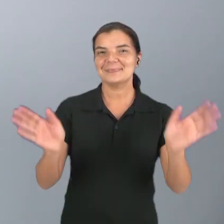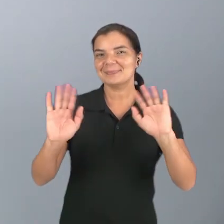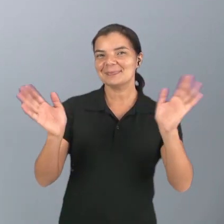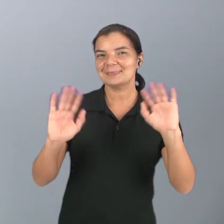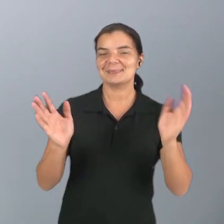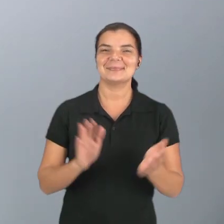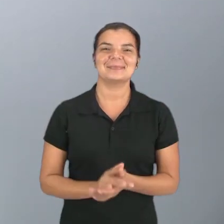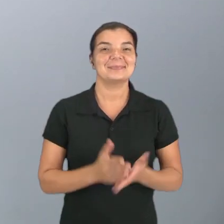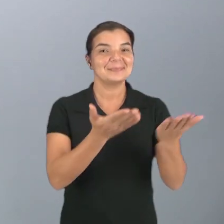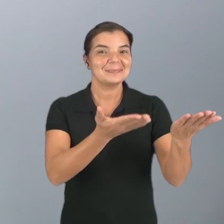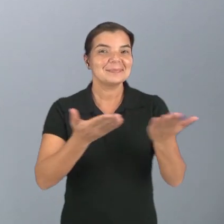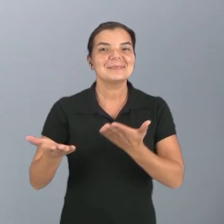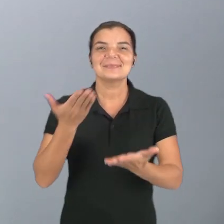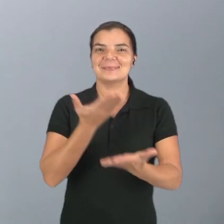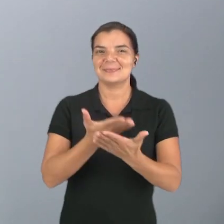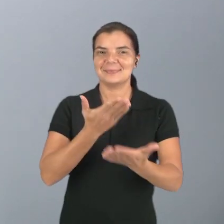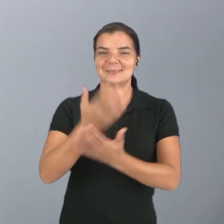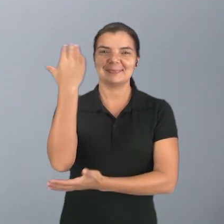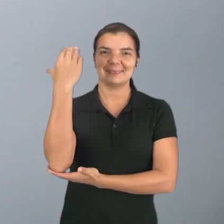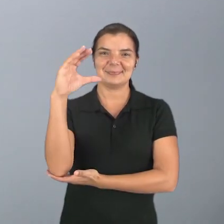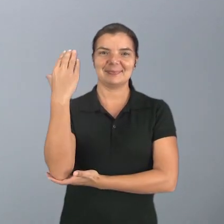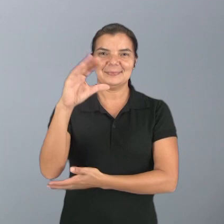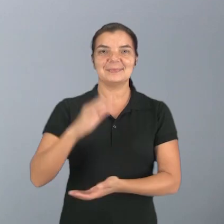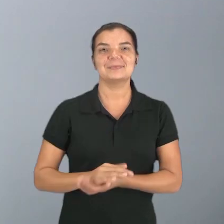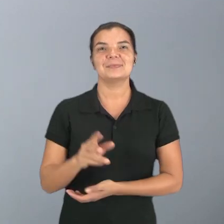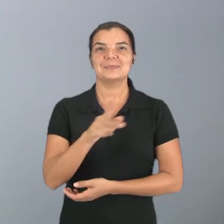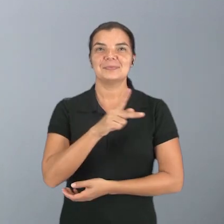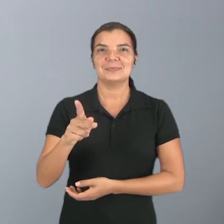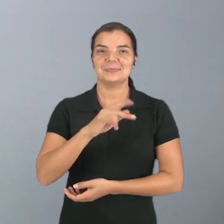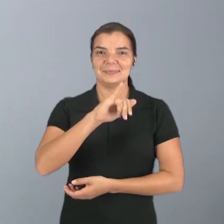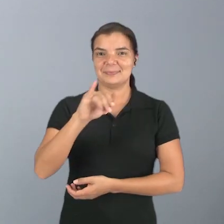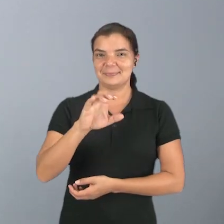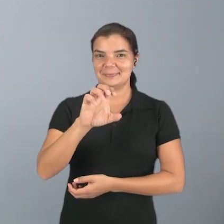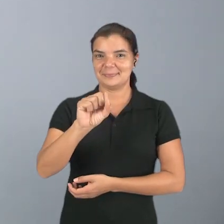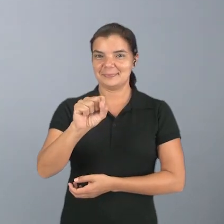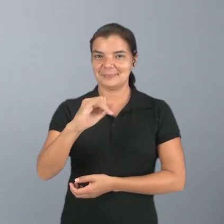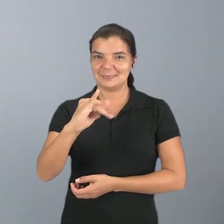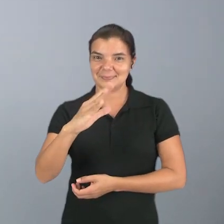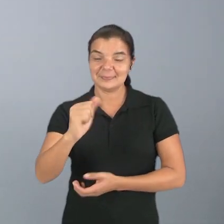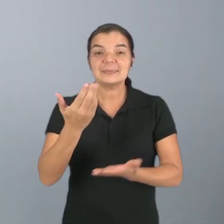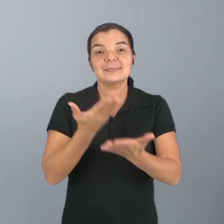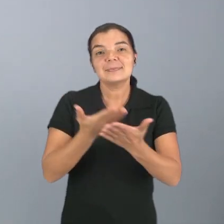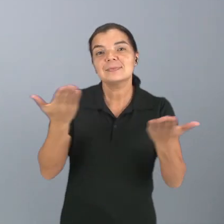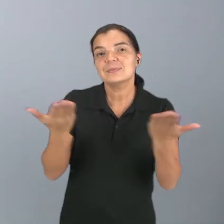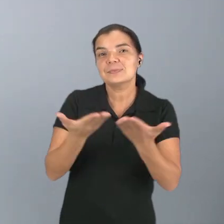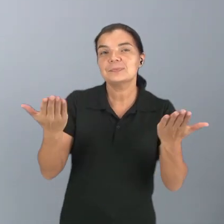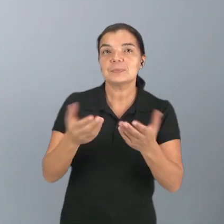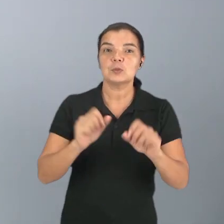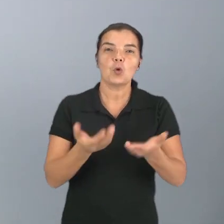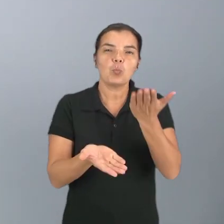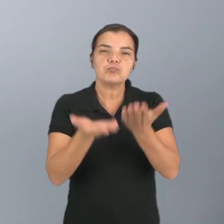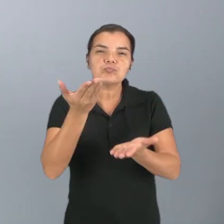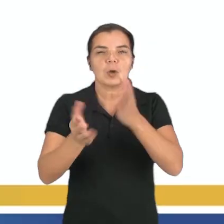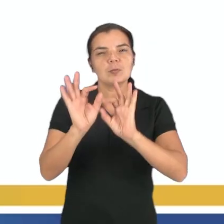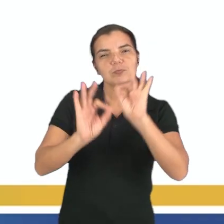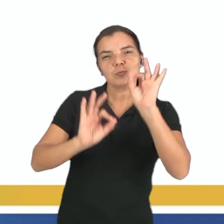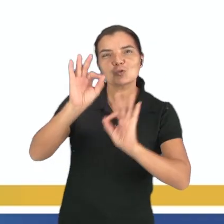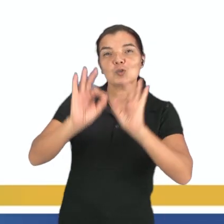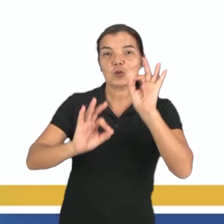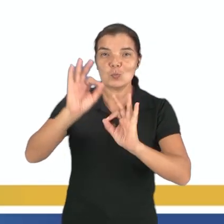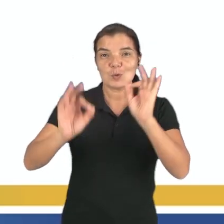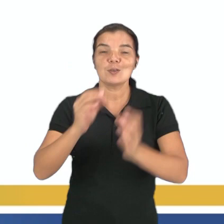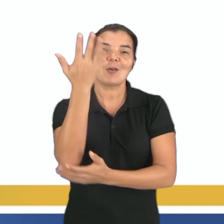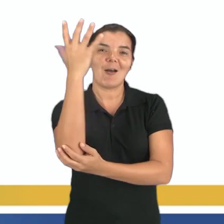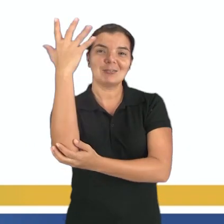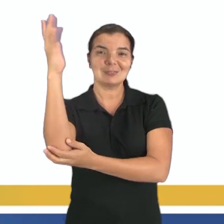Olá, bem-vindos a mais uma aula de ciências. Eu sou a professora Jéssica e na aula de hoje a gente vai ver sobre os níveis de organização dos